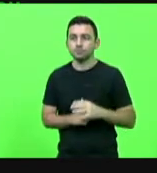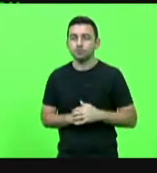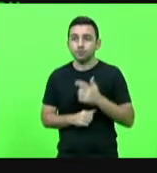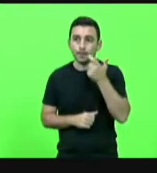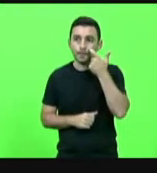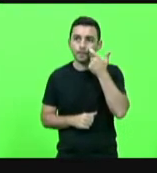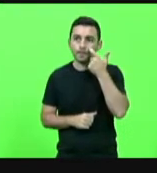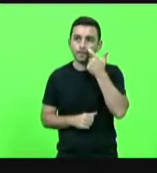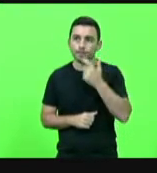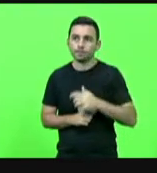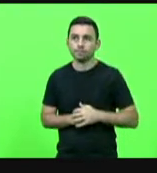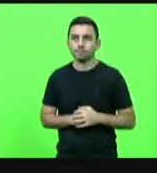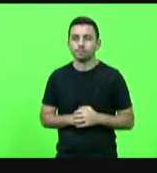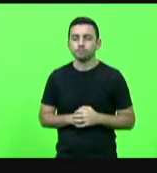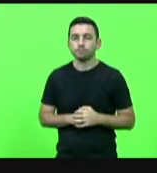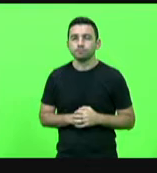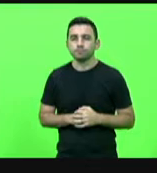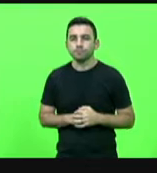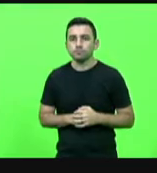resultado.